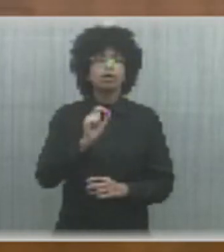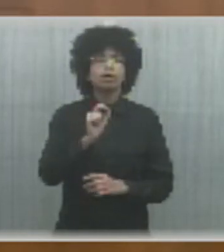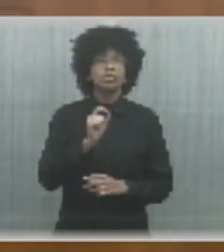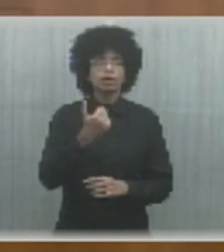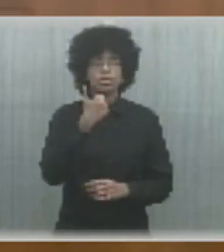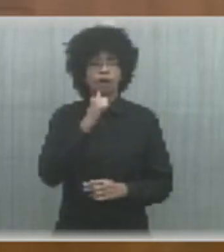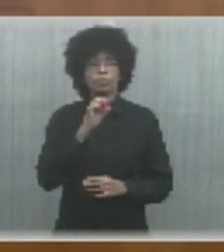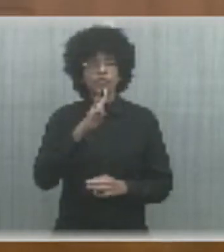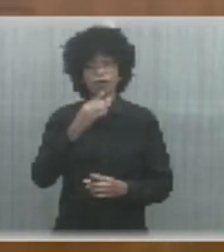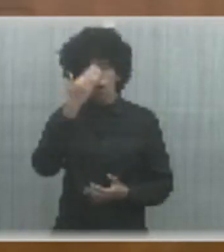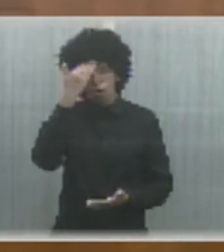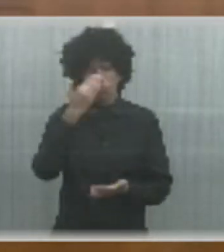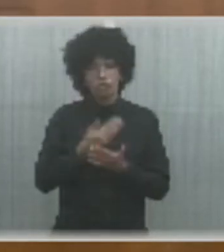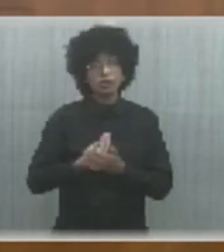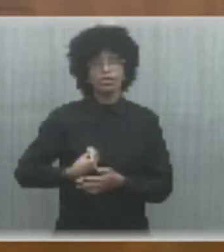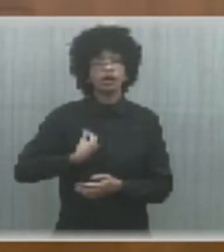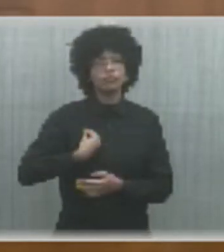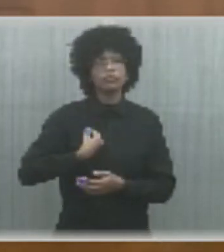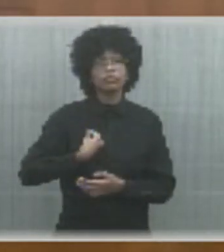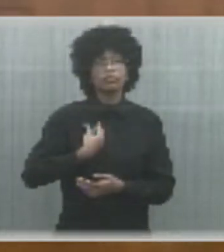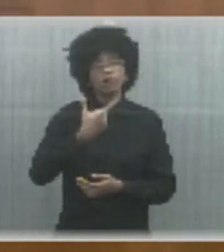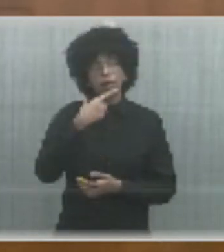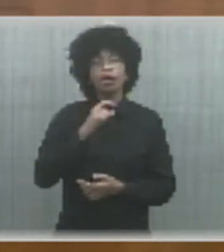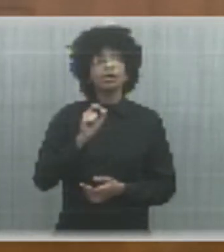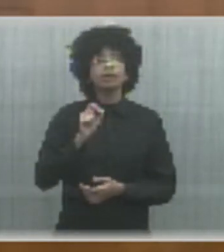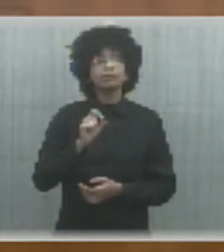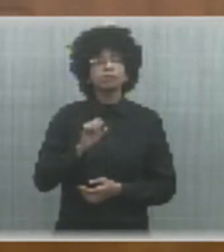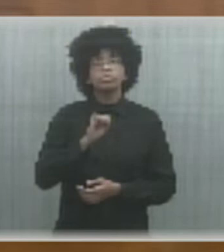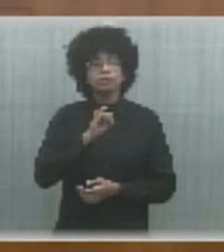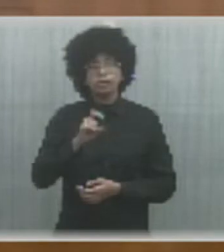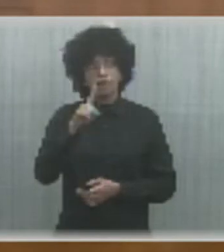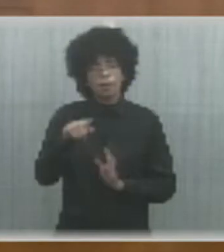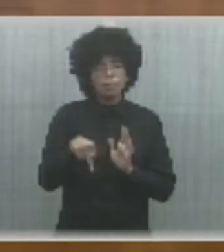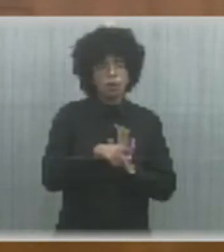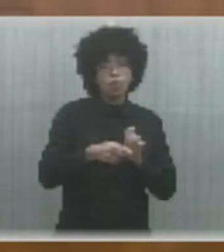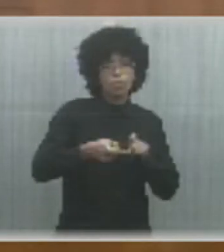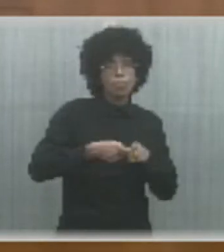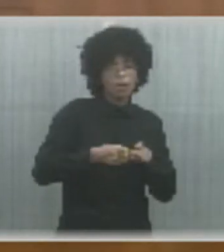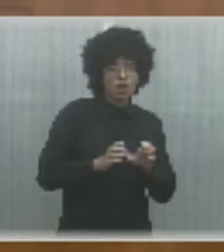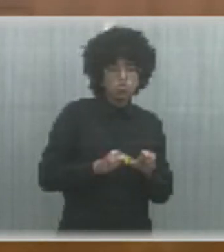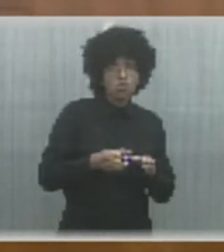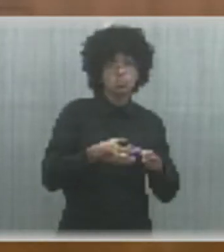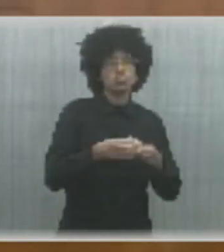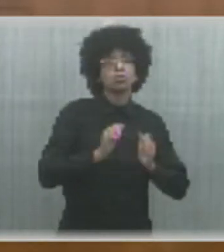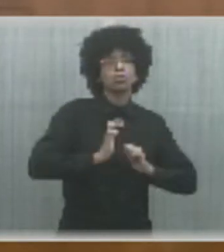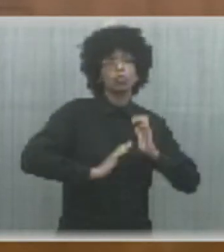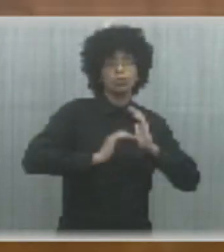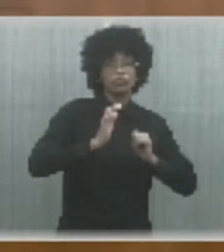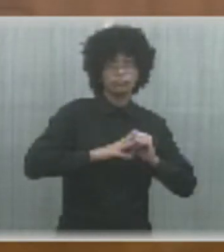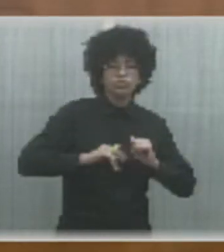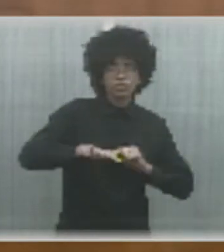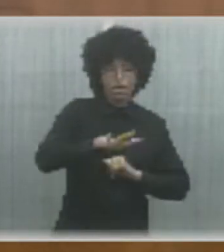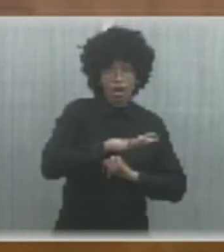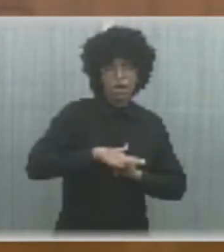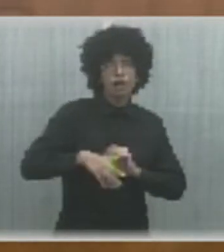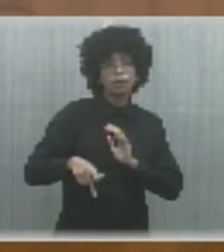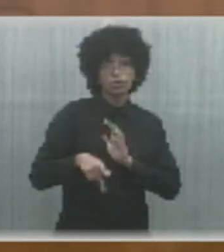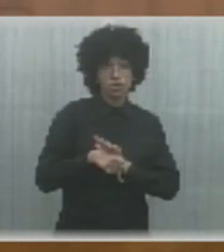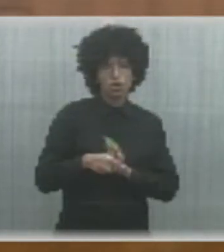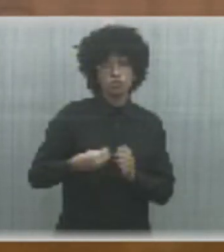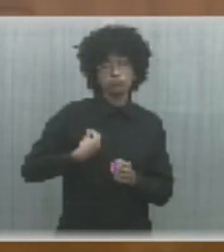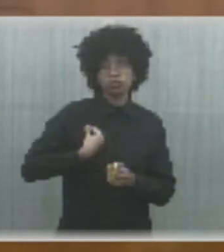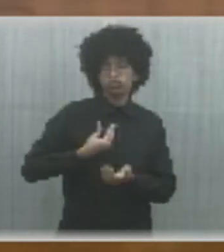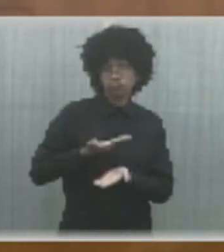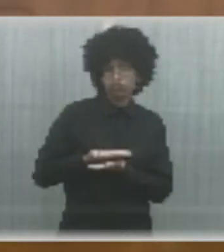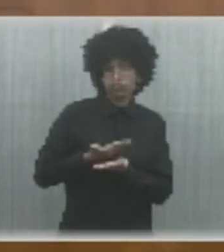mãe confiaria sua vida e a do seu bebê? Se não ao médico, à equipe médica, aos profissionais que estudaram a vida